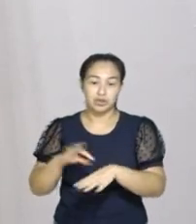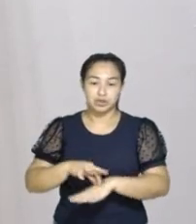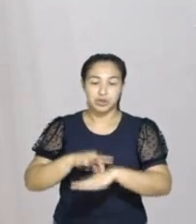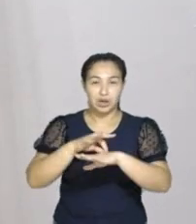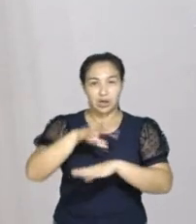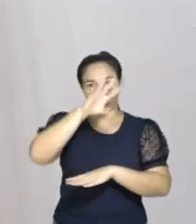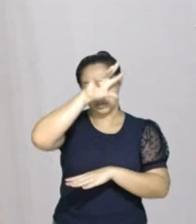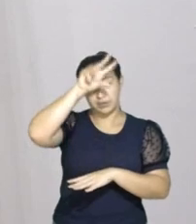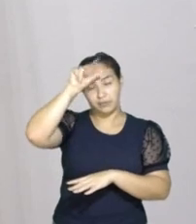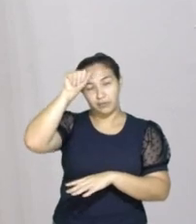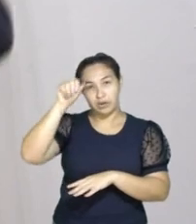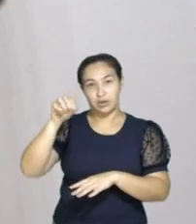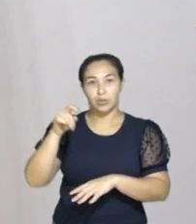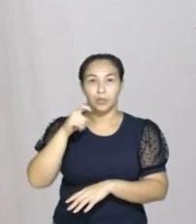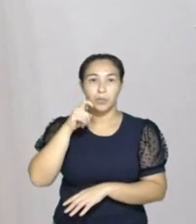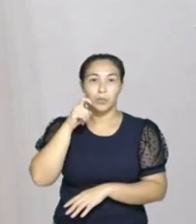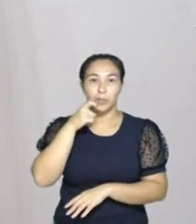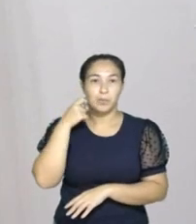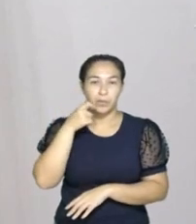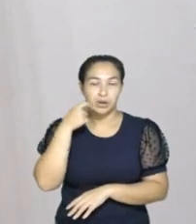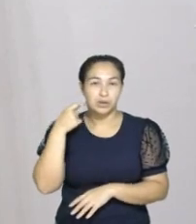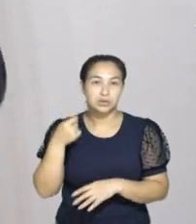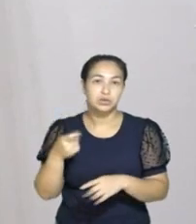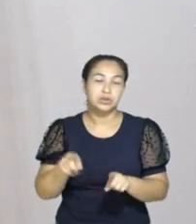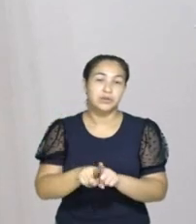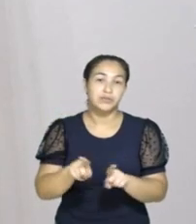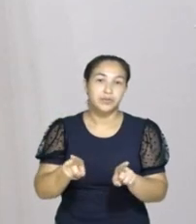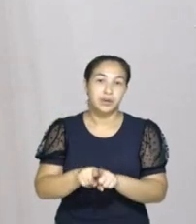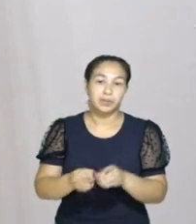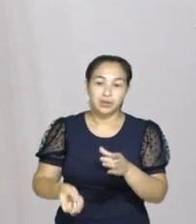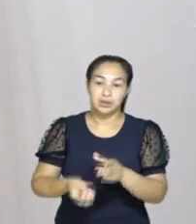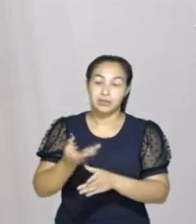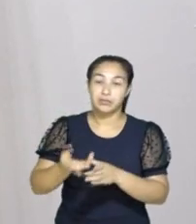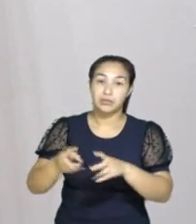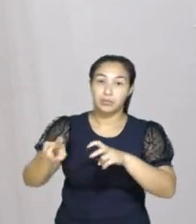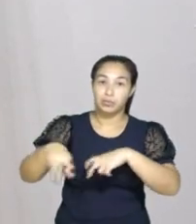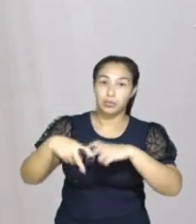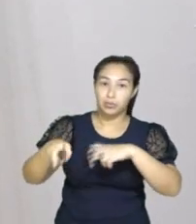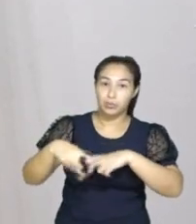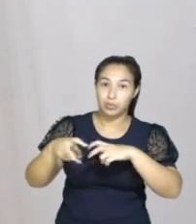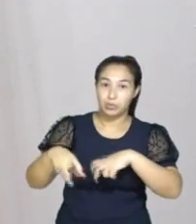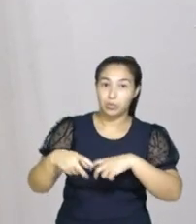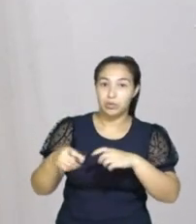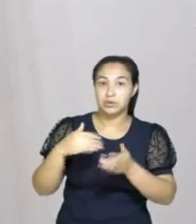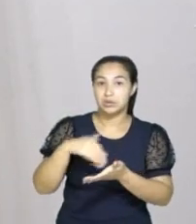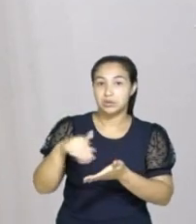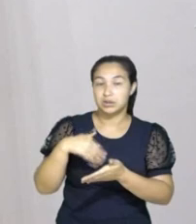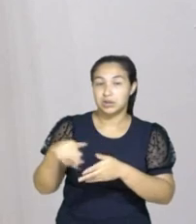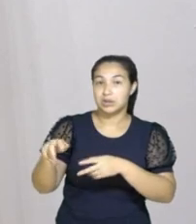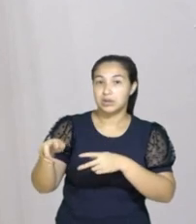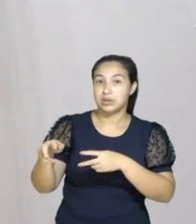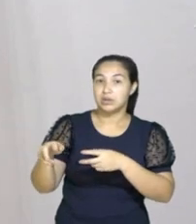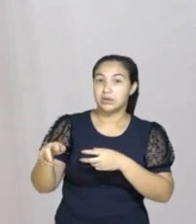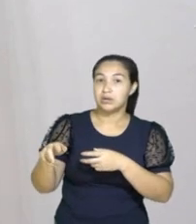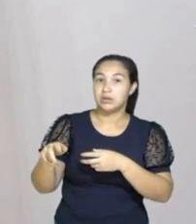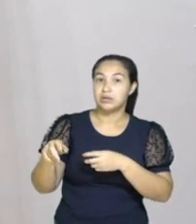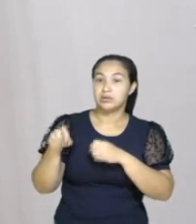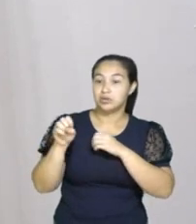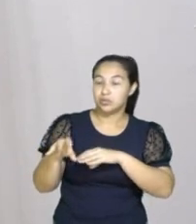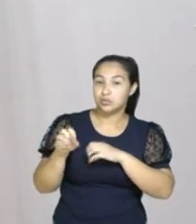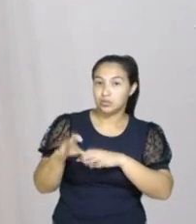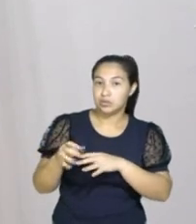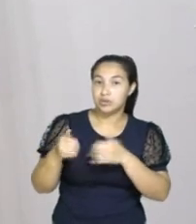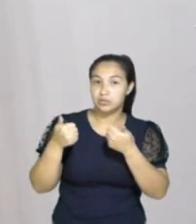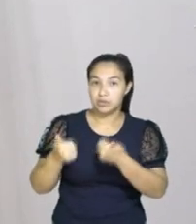a secretaria de agricultura para incentivar a produção agrícola a secretaria de educação para fazer educação de